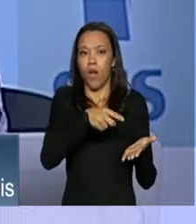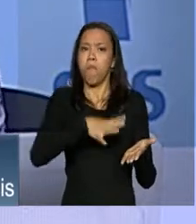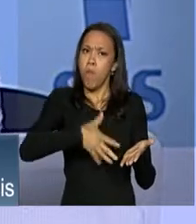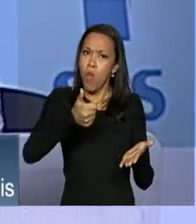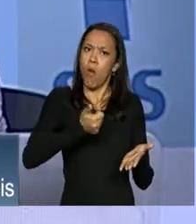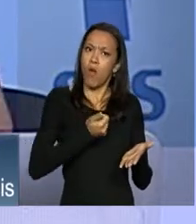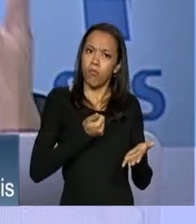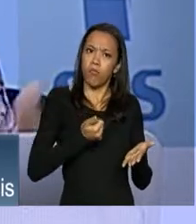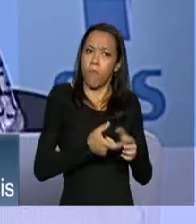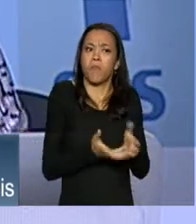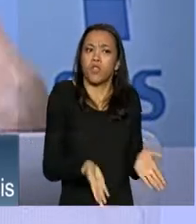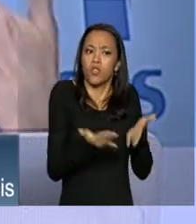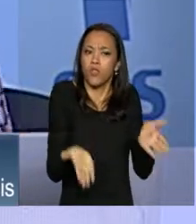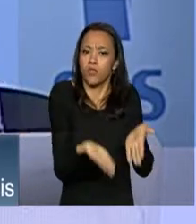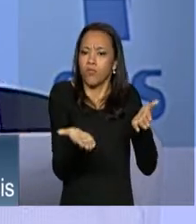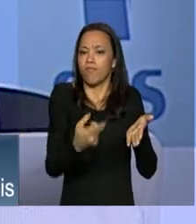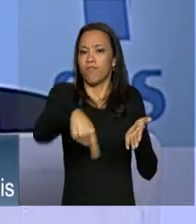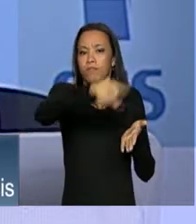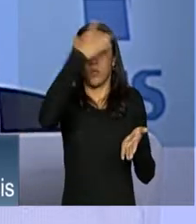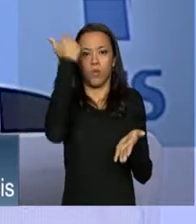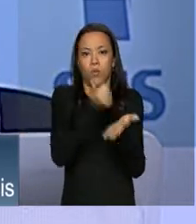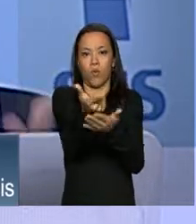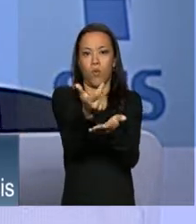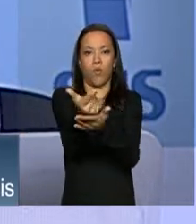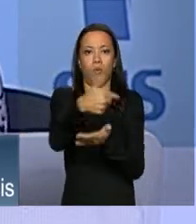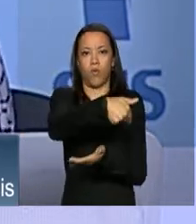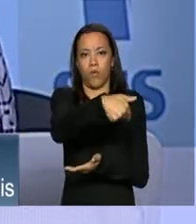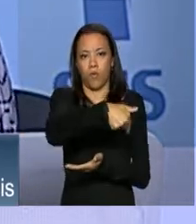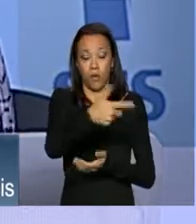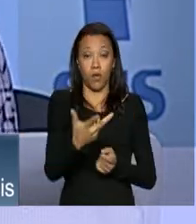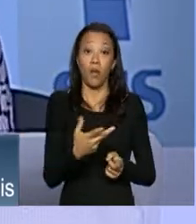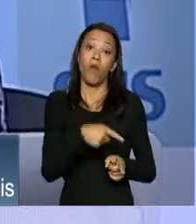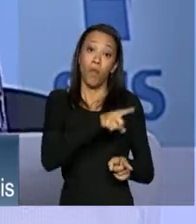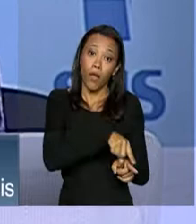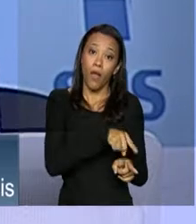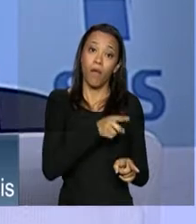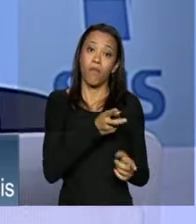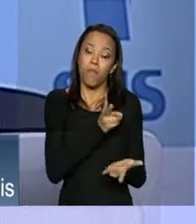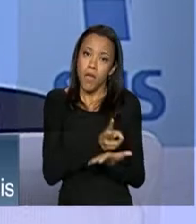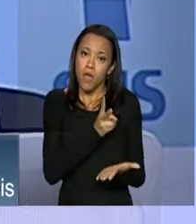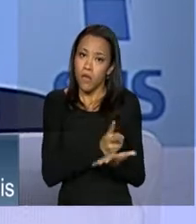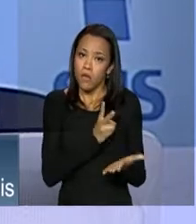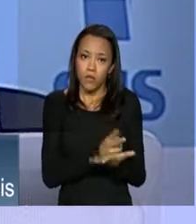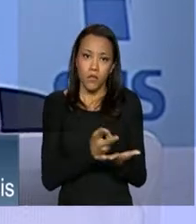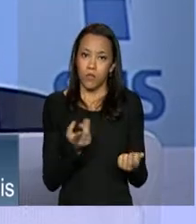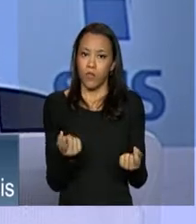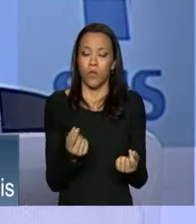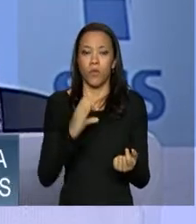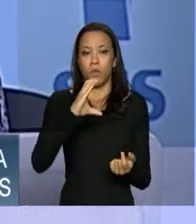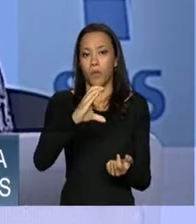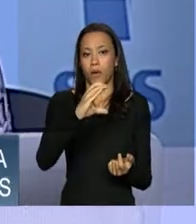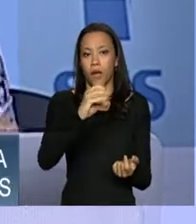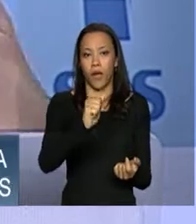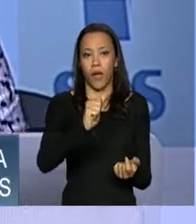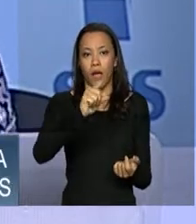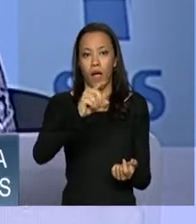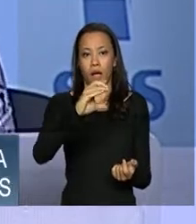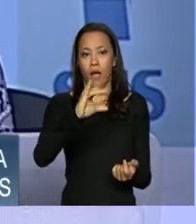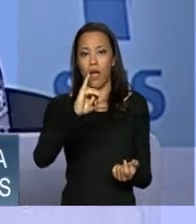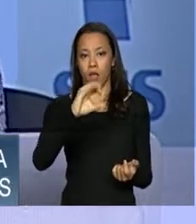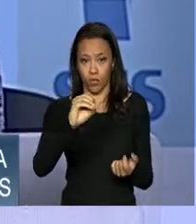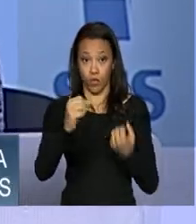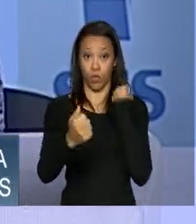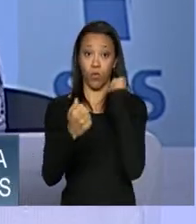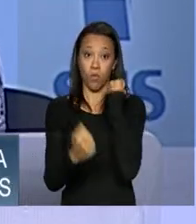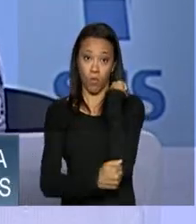aí você mantém no seu consumo o mesmo teor de cálcio que é recomendado e